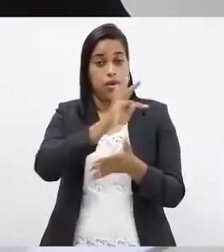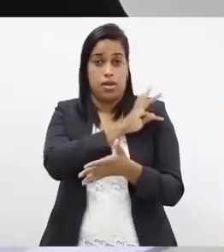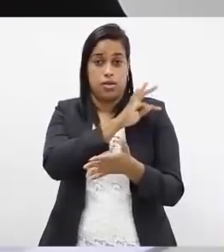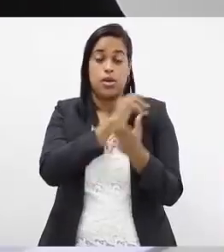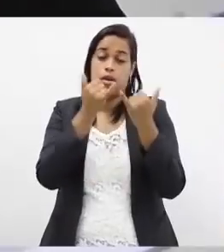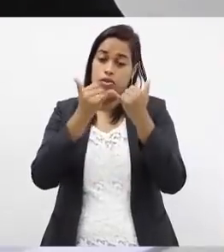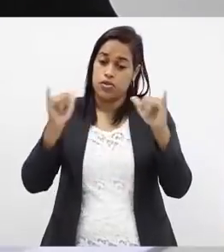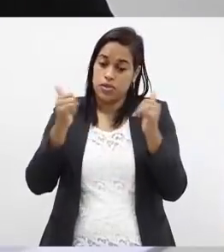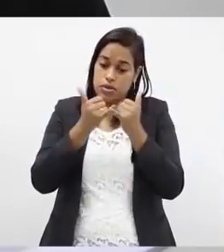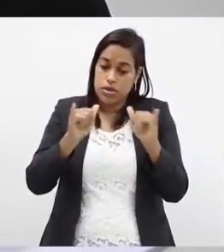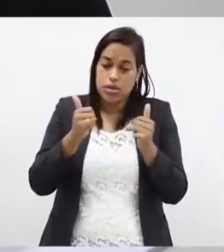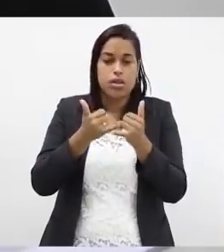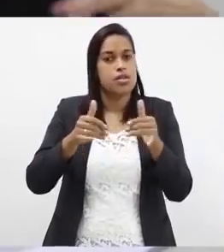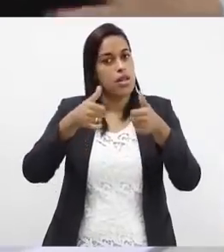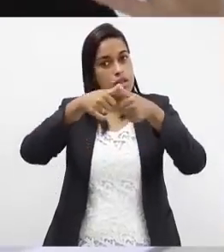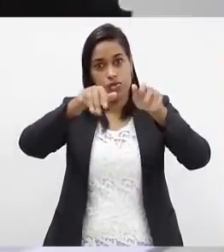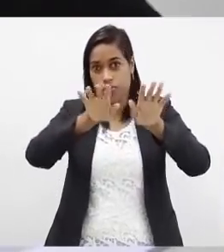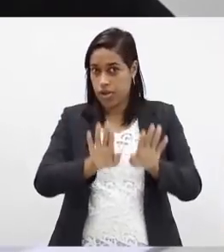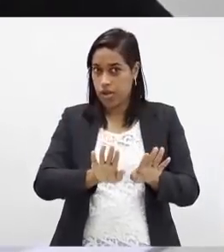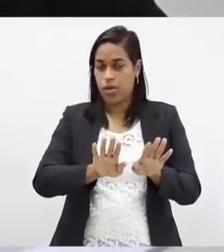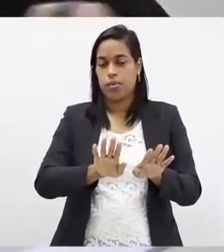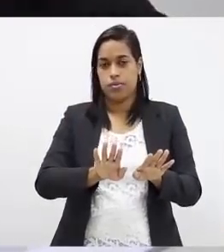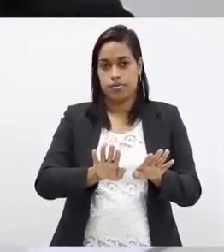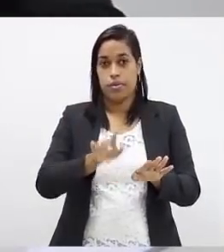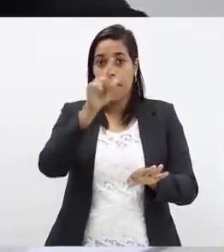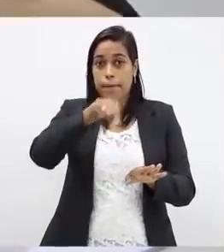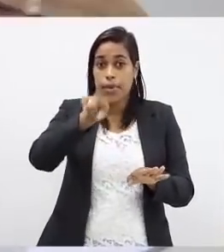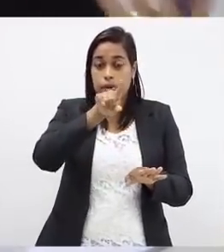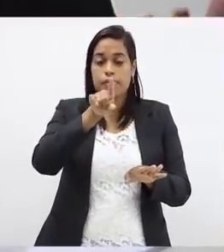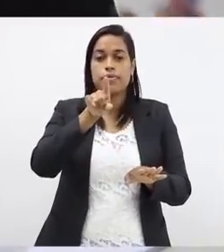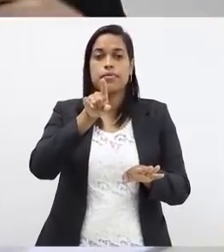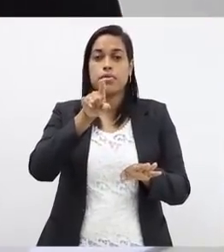de construção, elas ficam para poder